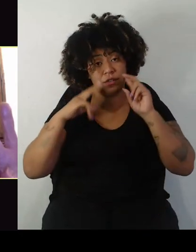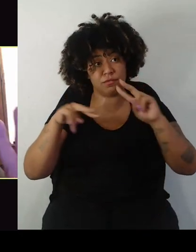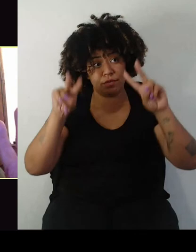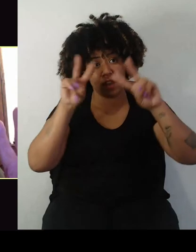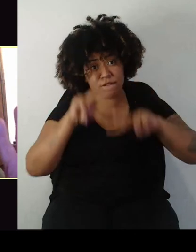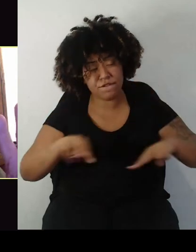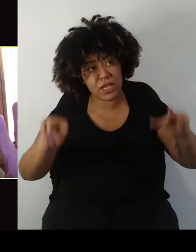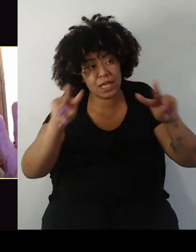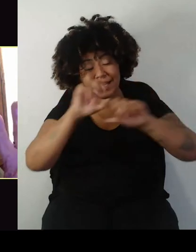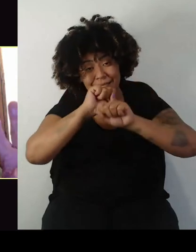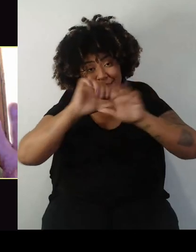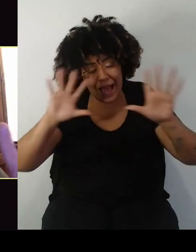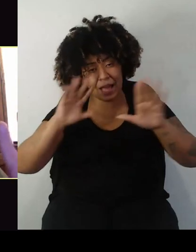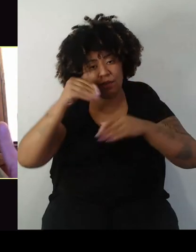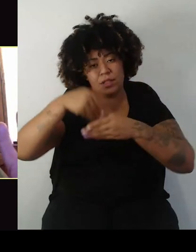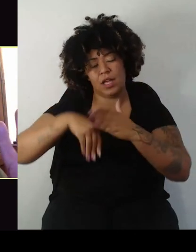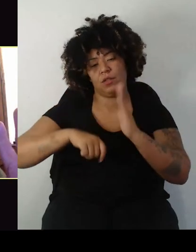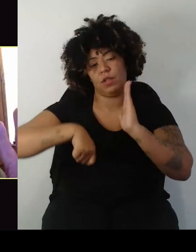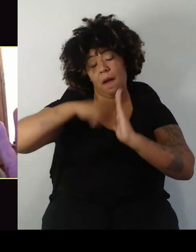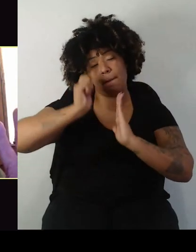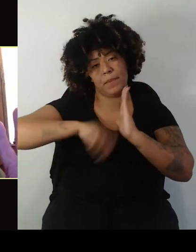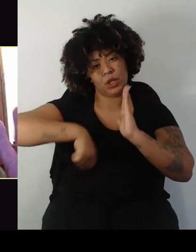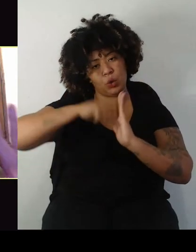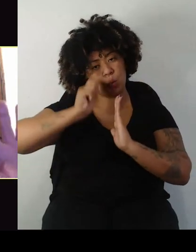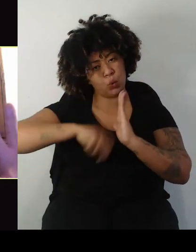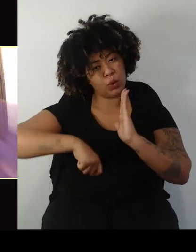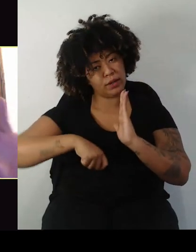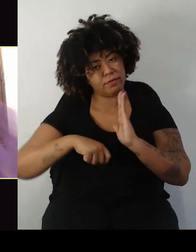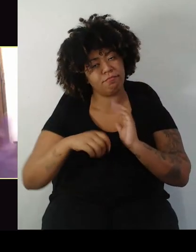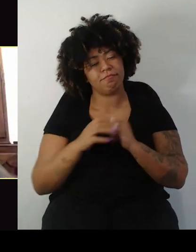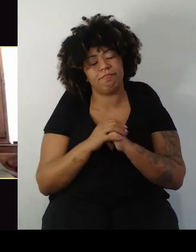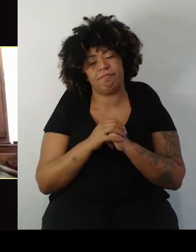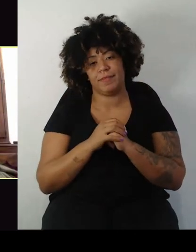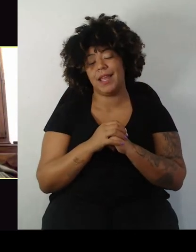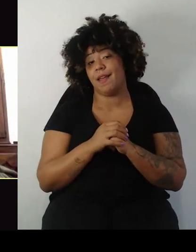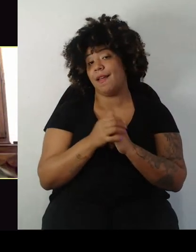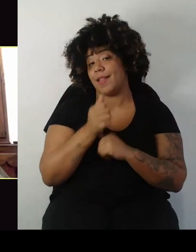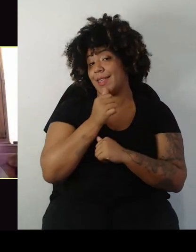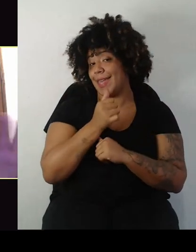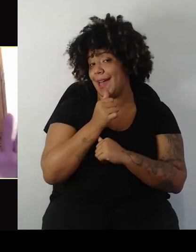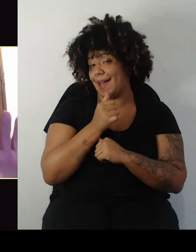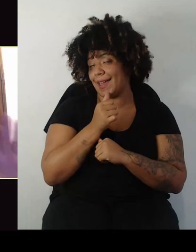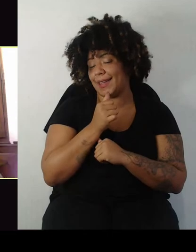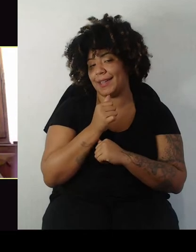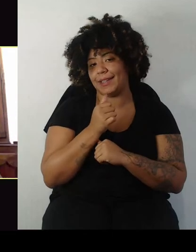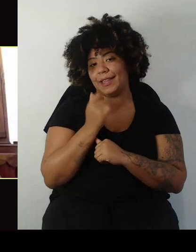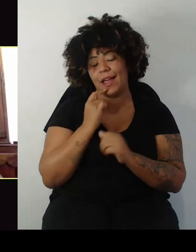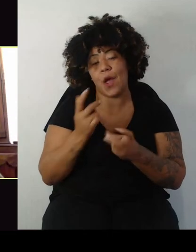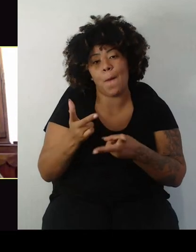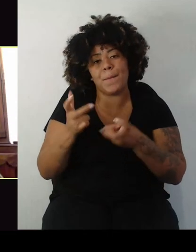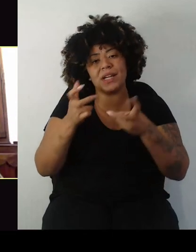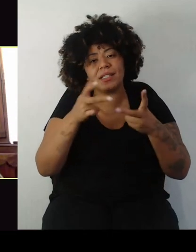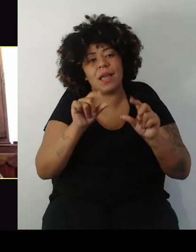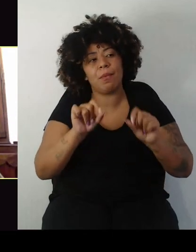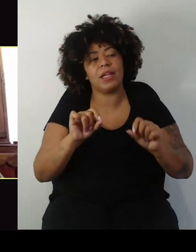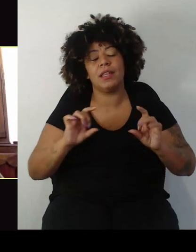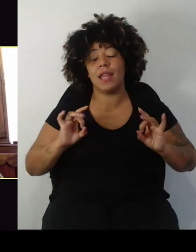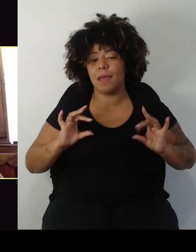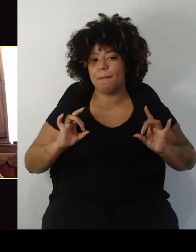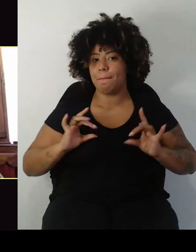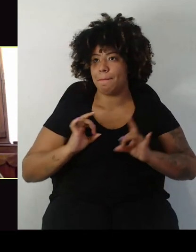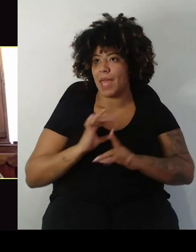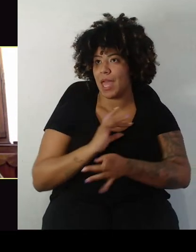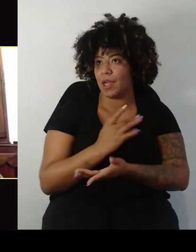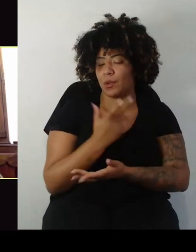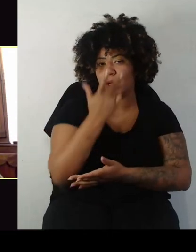pinturas de algo que ainda assim desperta o terror e o medo mas eu acho que o terror